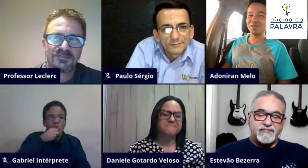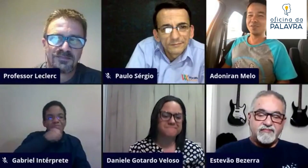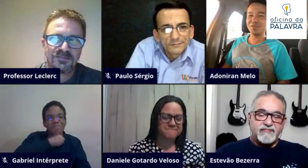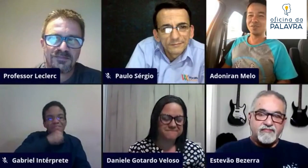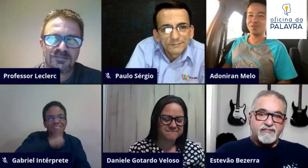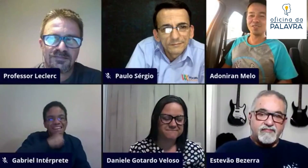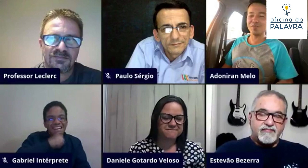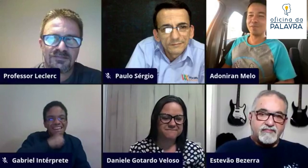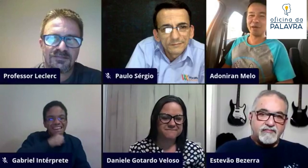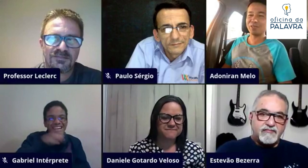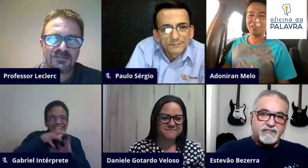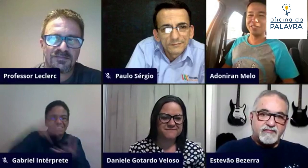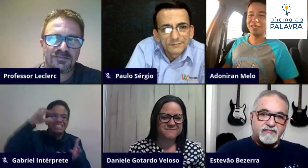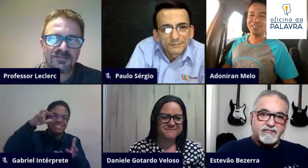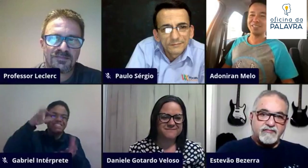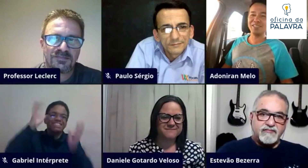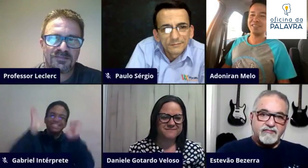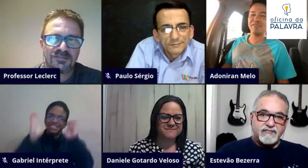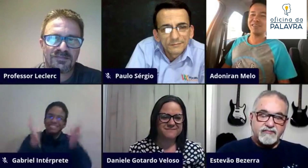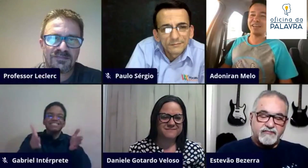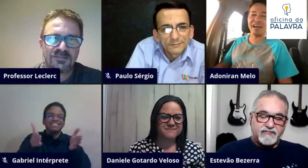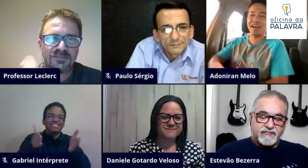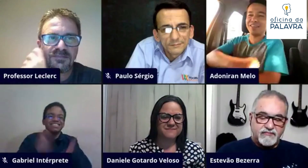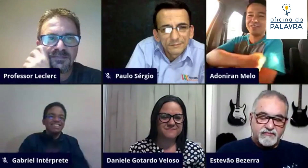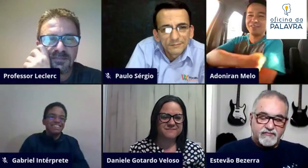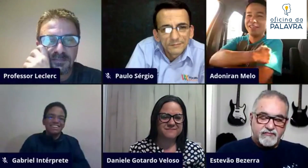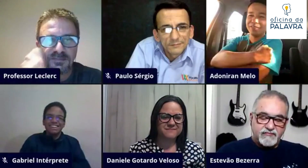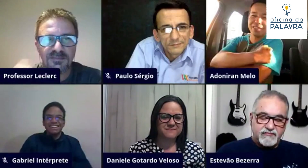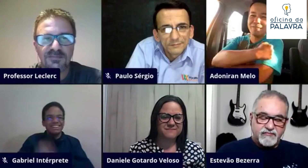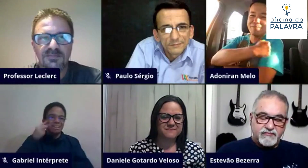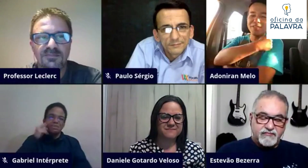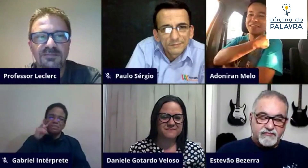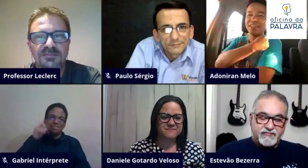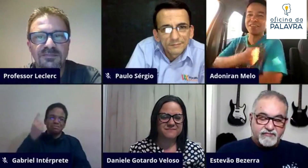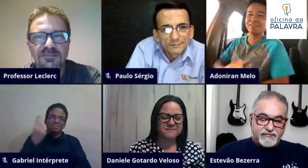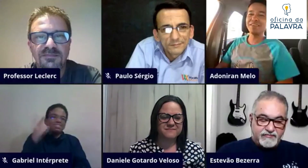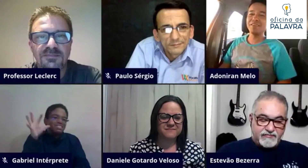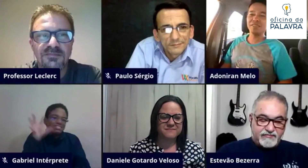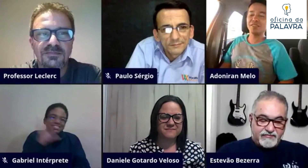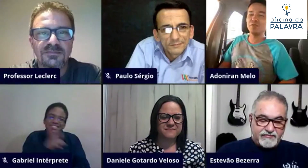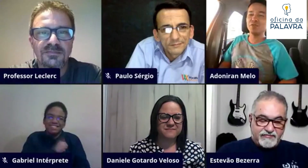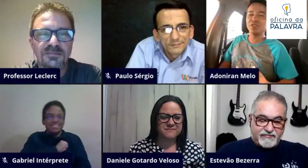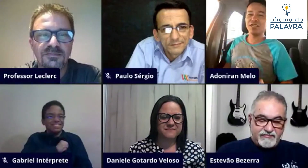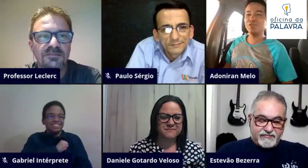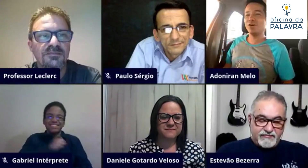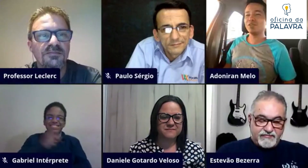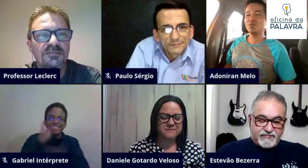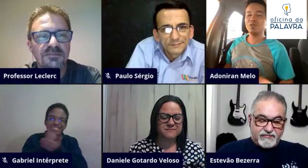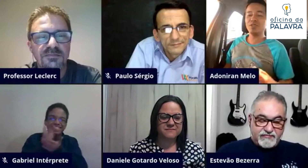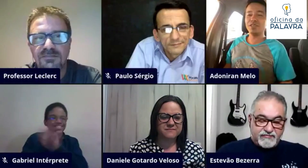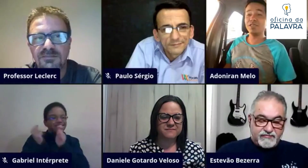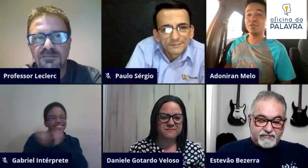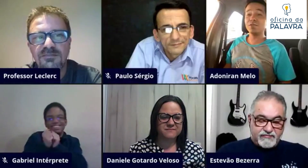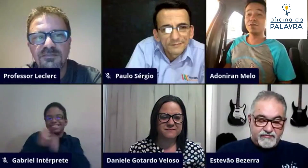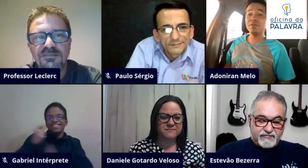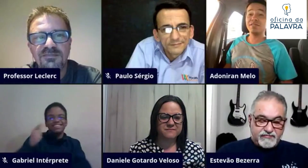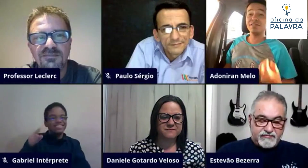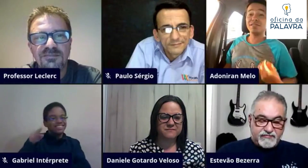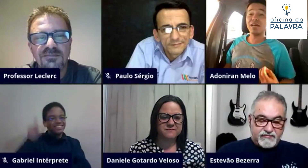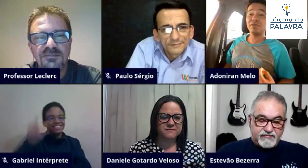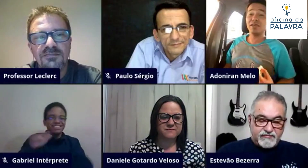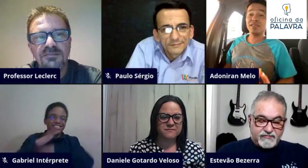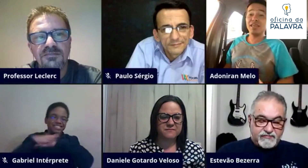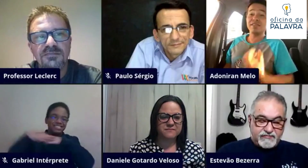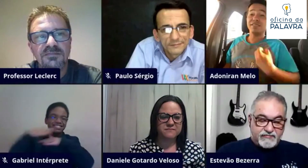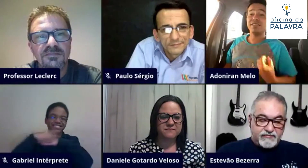que são apaixonantes, a gente quer ficar agarrado neles o tempo inteiro, que eles são muito carinhosos, muito queridos, mas